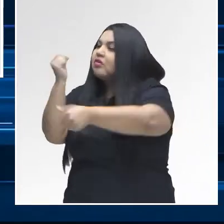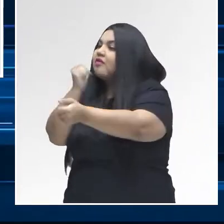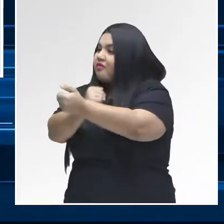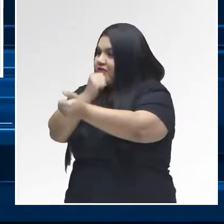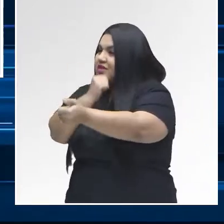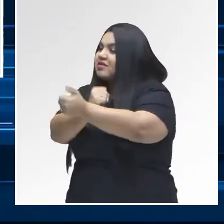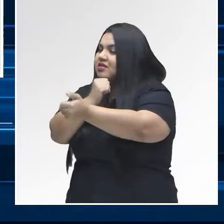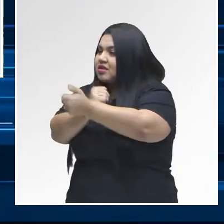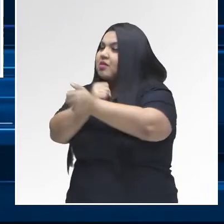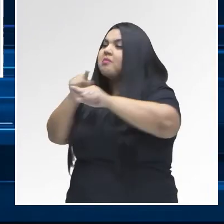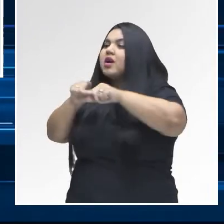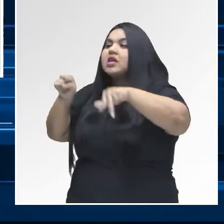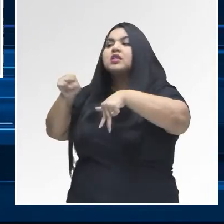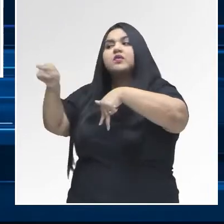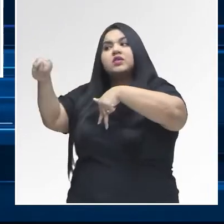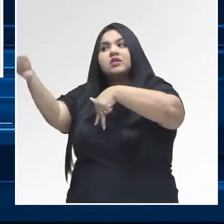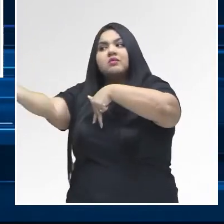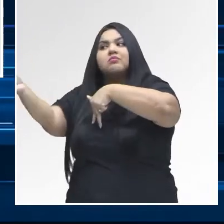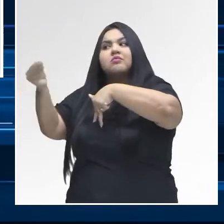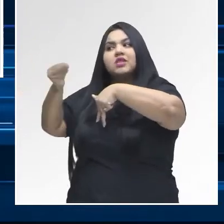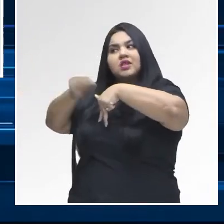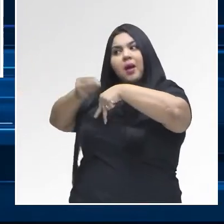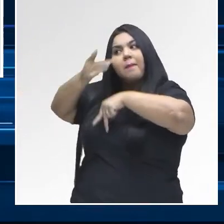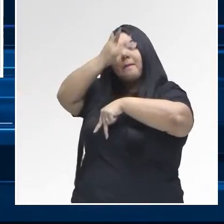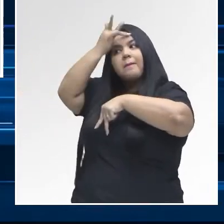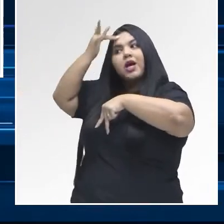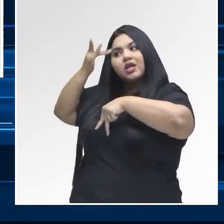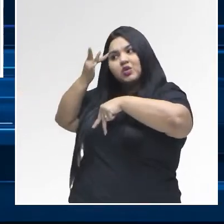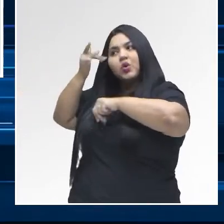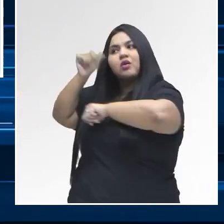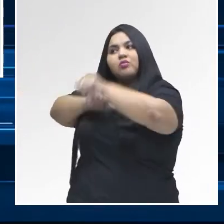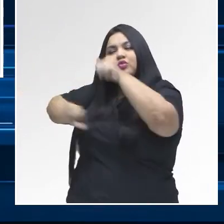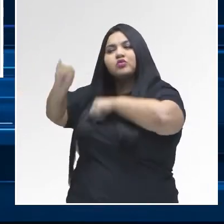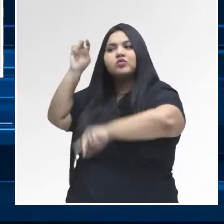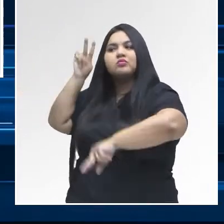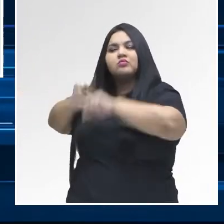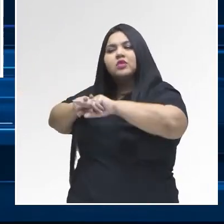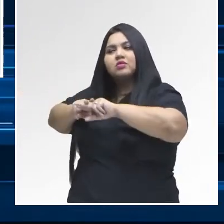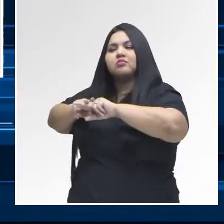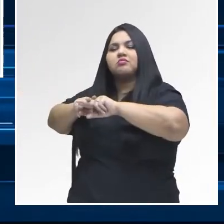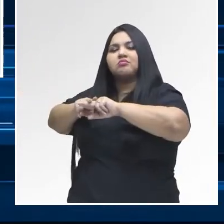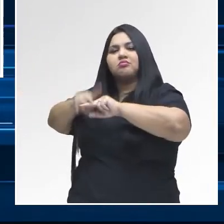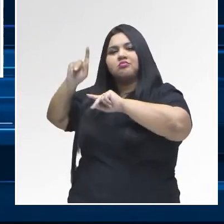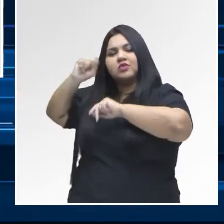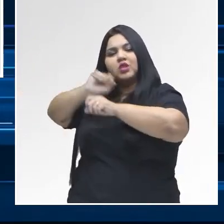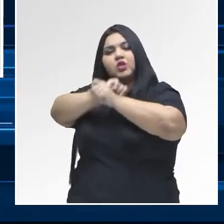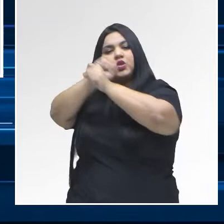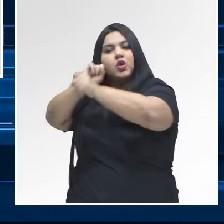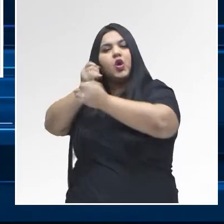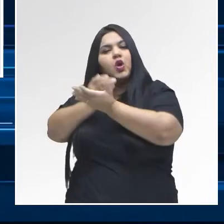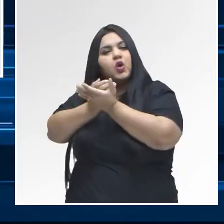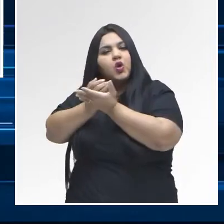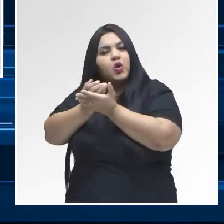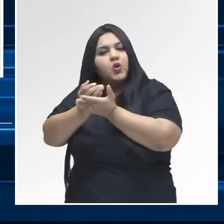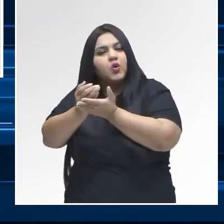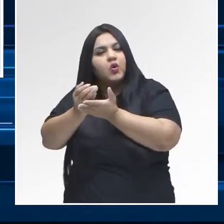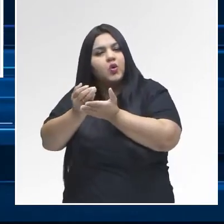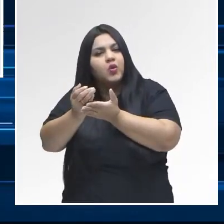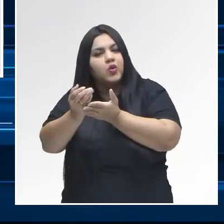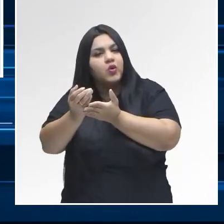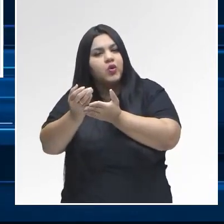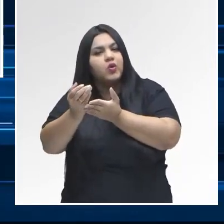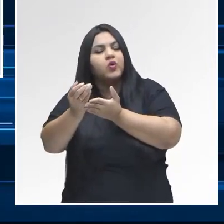nela, mas, em troca, você tem que me dar pessoas para eu transformar em escravos. Então, a partir daí, começa a se estabelecer a chamada